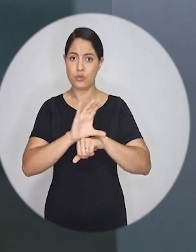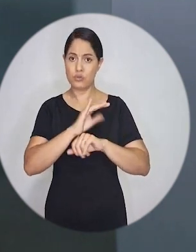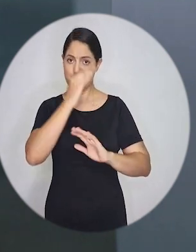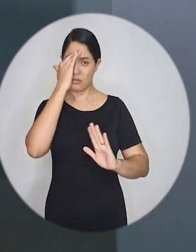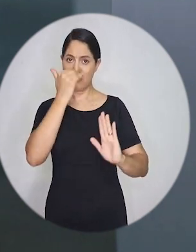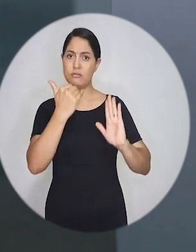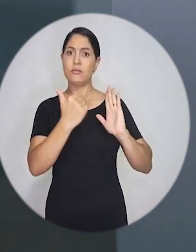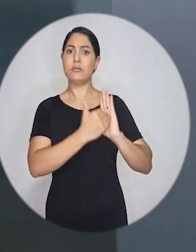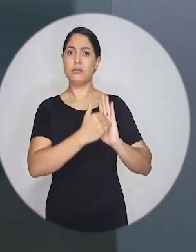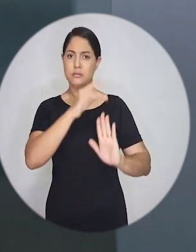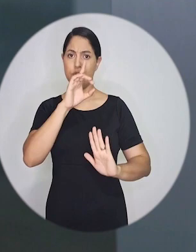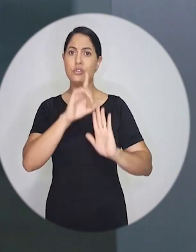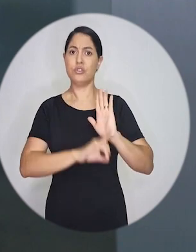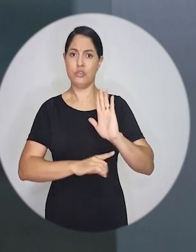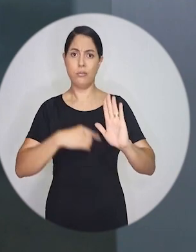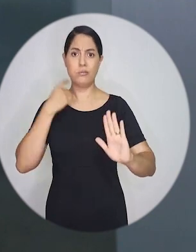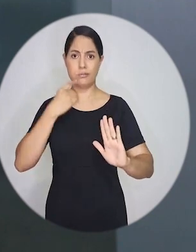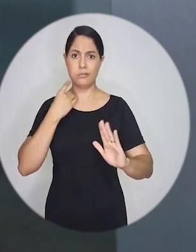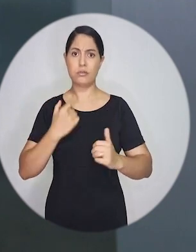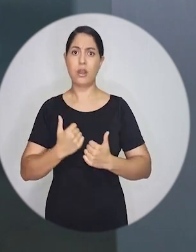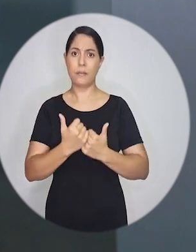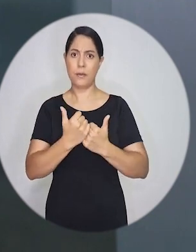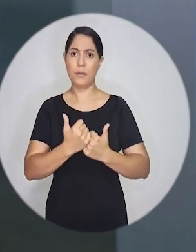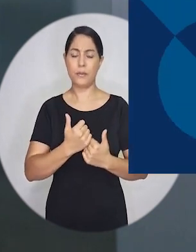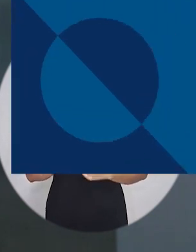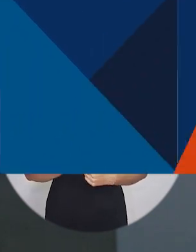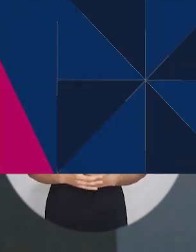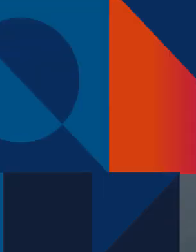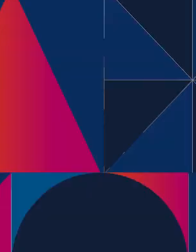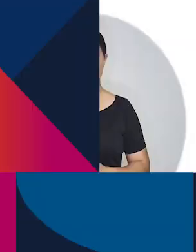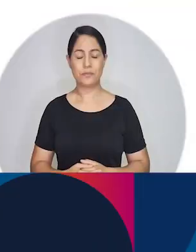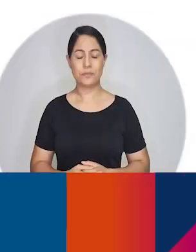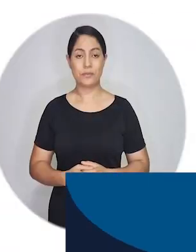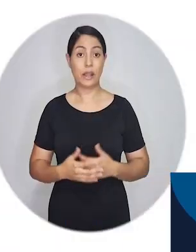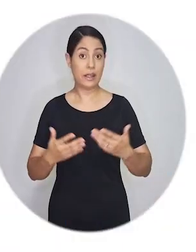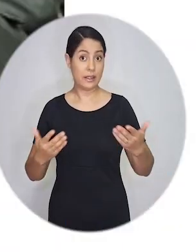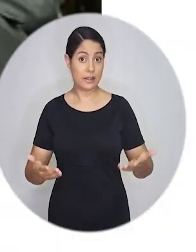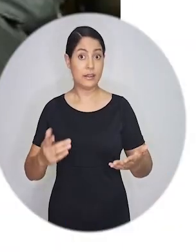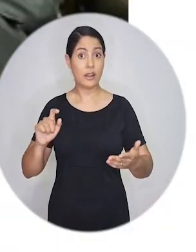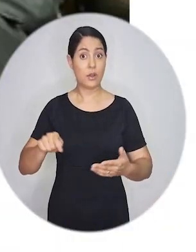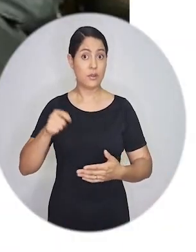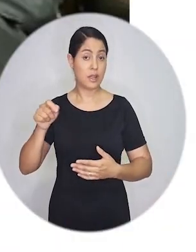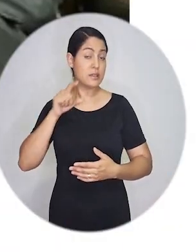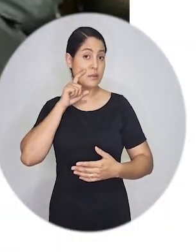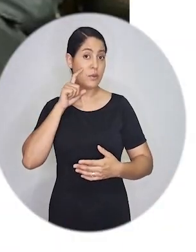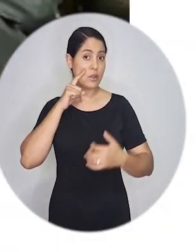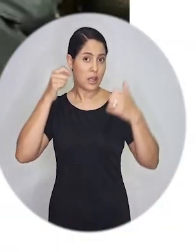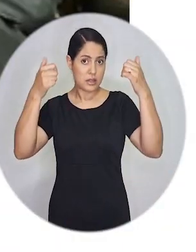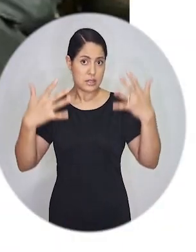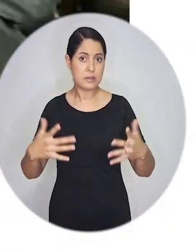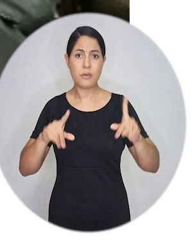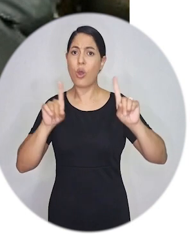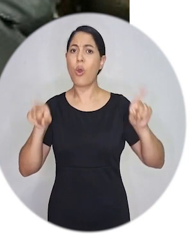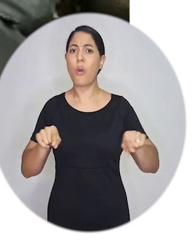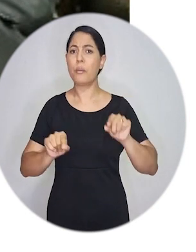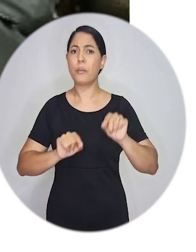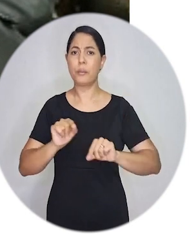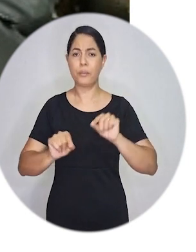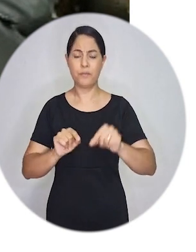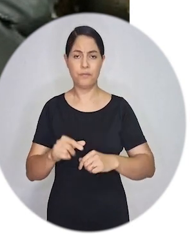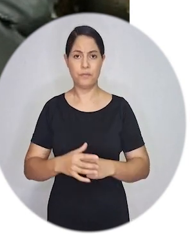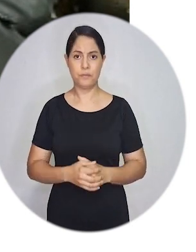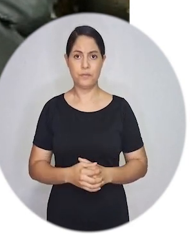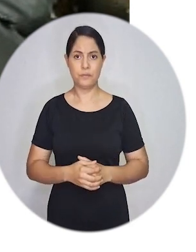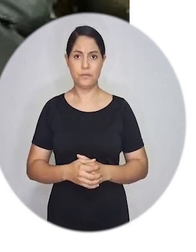a Constituição e as prerrogativas da advocacia. Segundo Simonetti, abre aspas, como órgão de controle